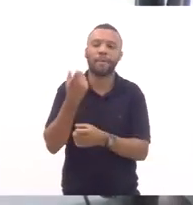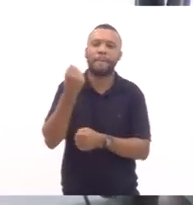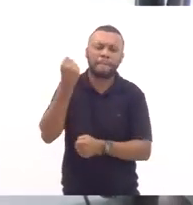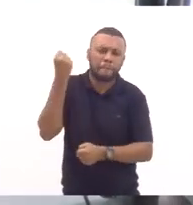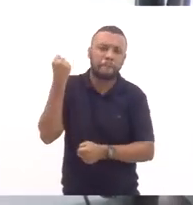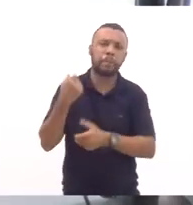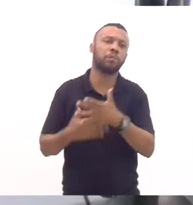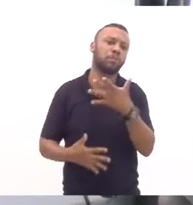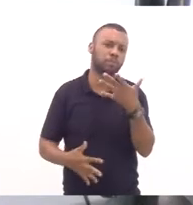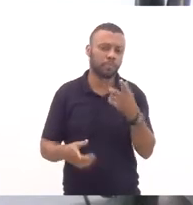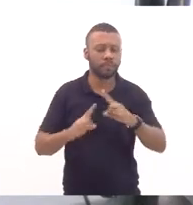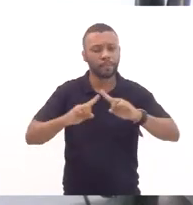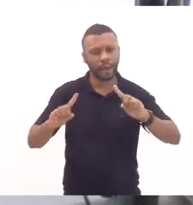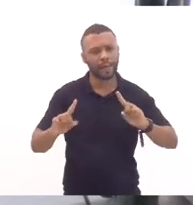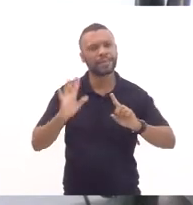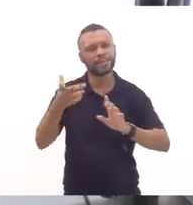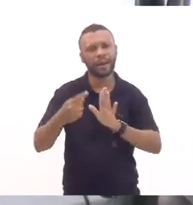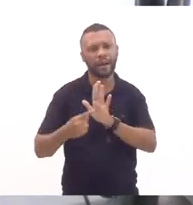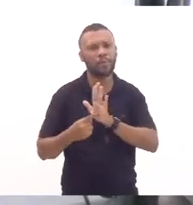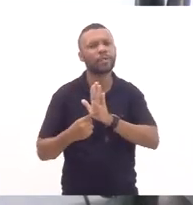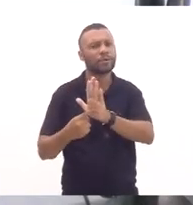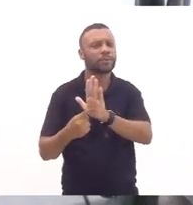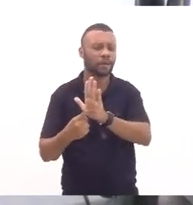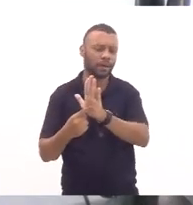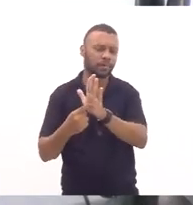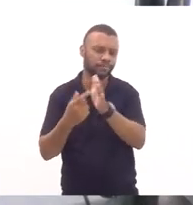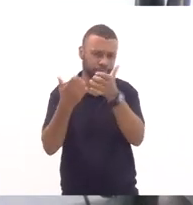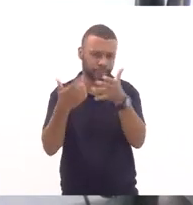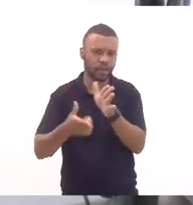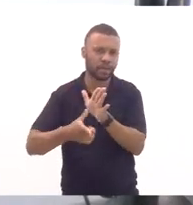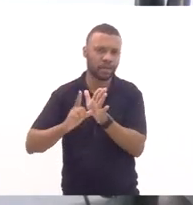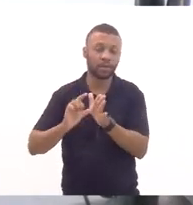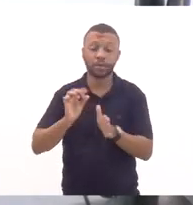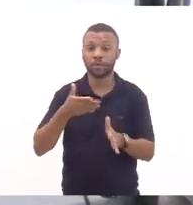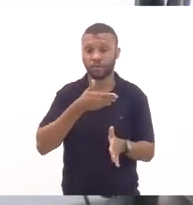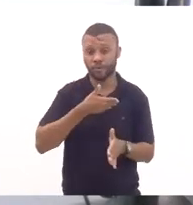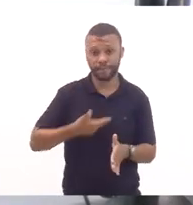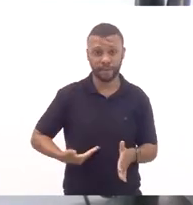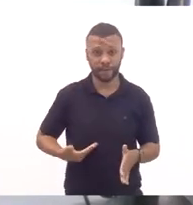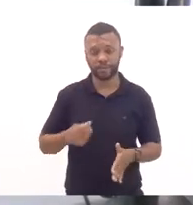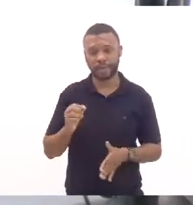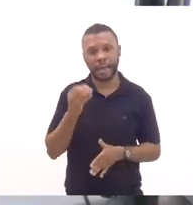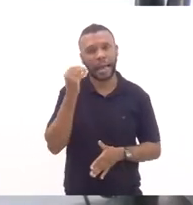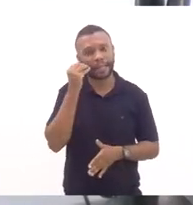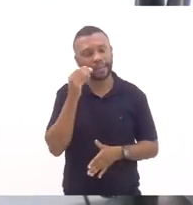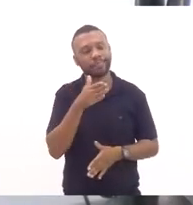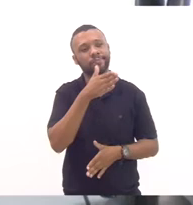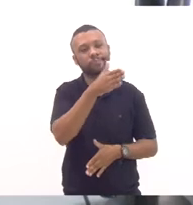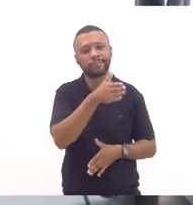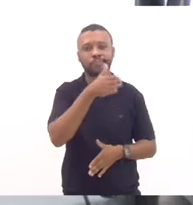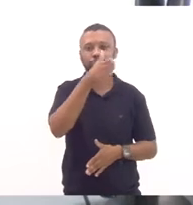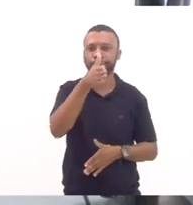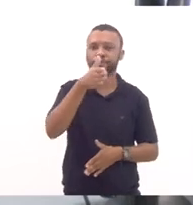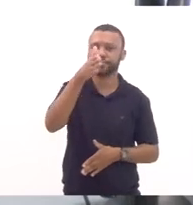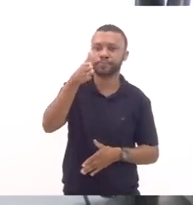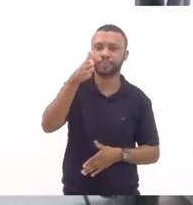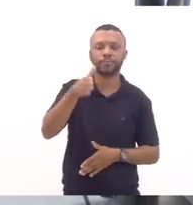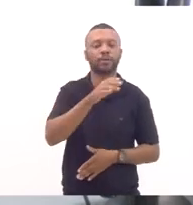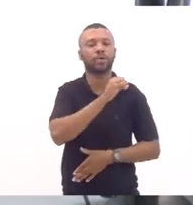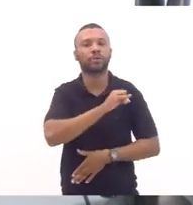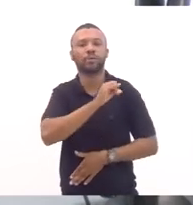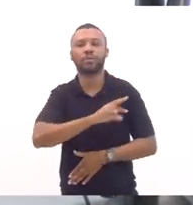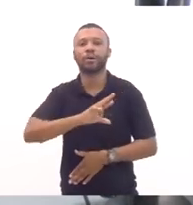contrapartida, como já foi colocado, né, o governo está aí, aos 4 cantos do Estado,